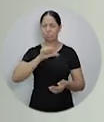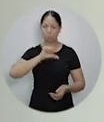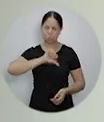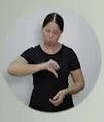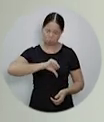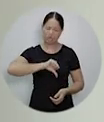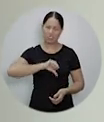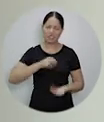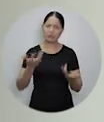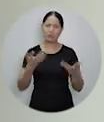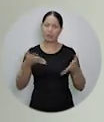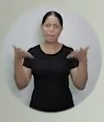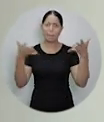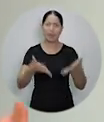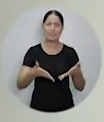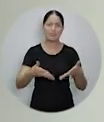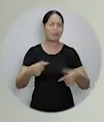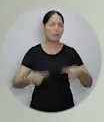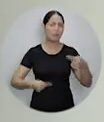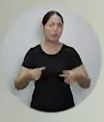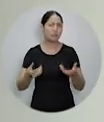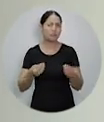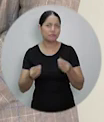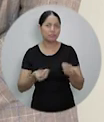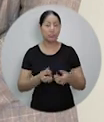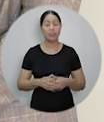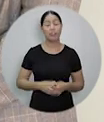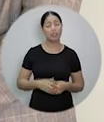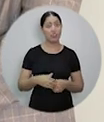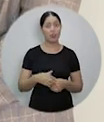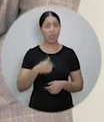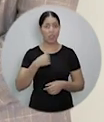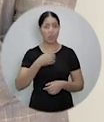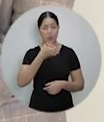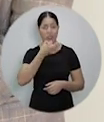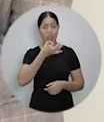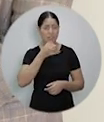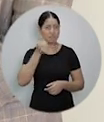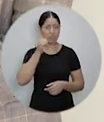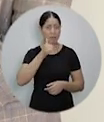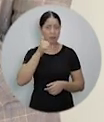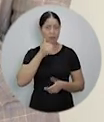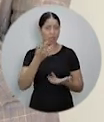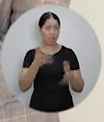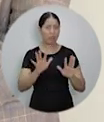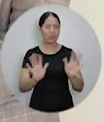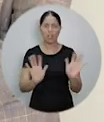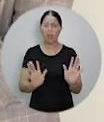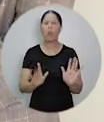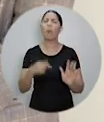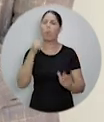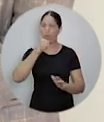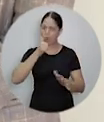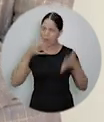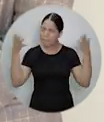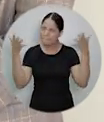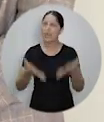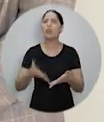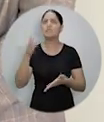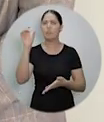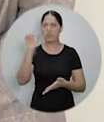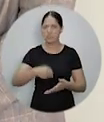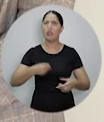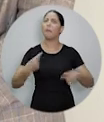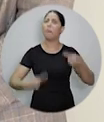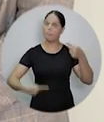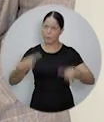política, não querem entrar neste meio? O que está acontecendo? Não acho que a mulher tenha um pezinho atrás com a política, não. A mulher sempre participou da